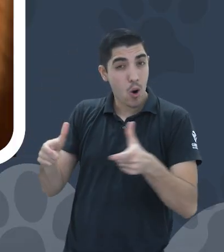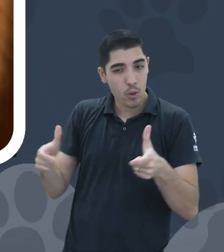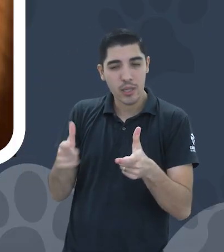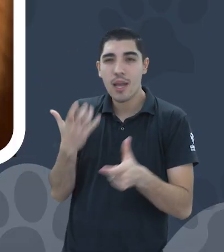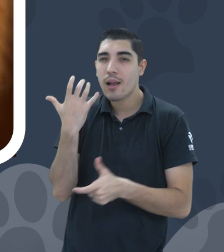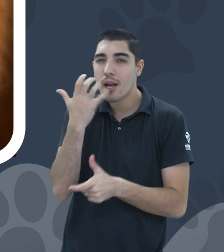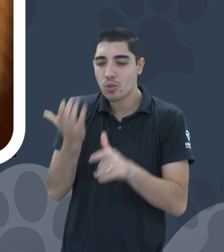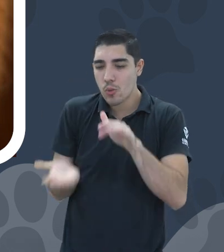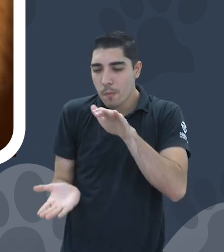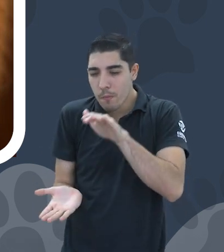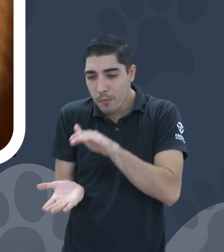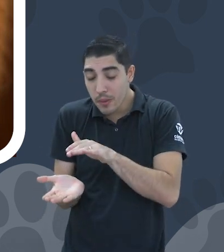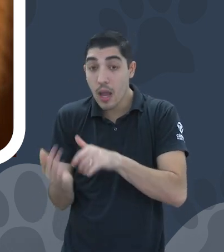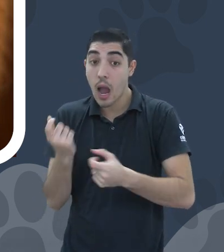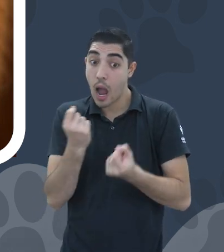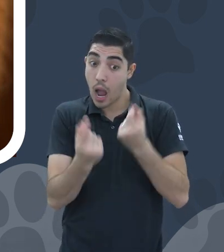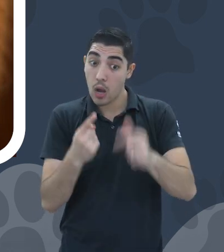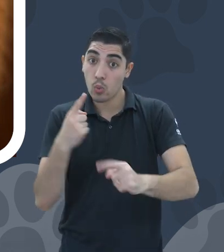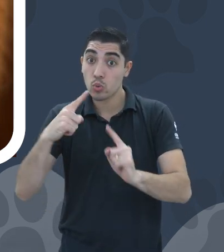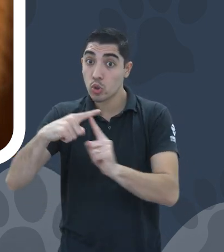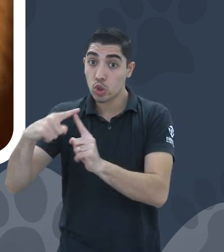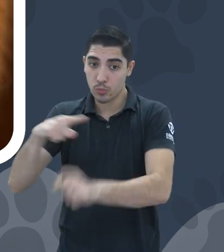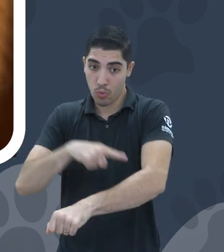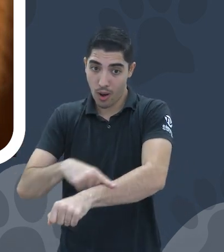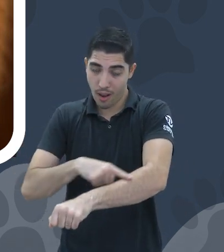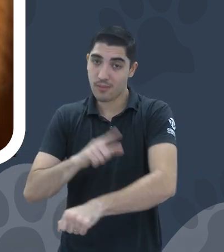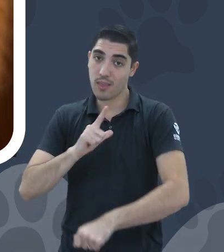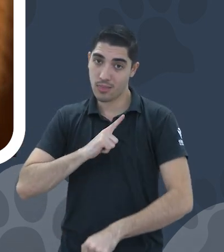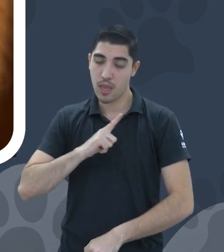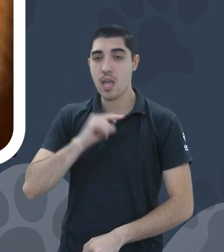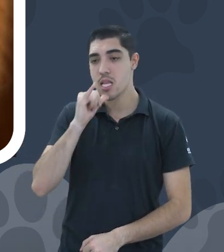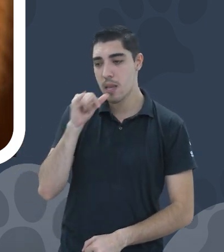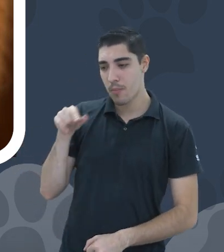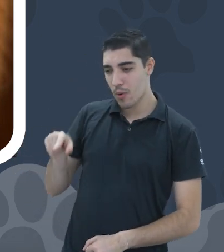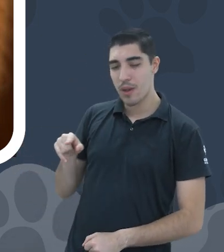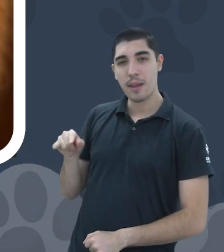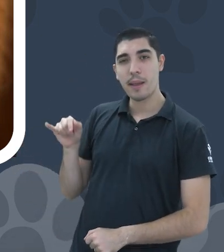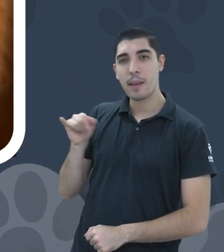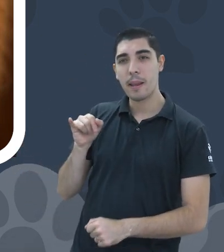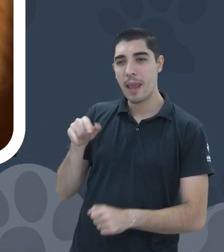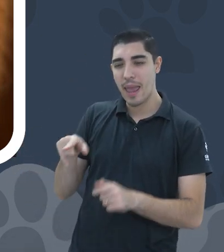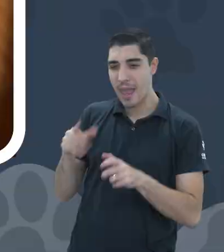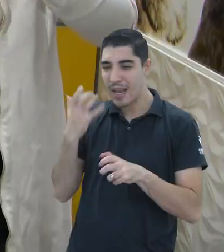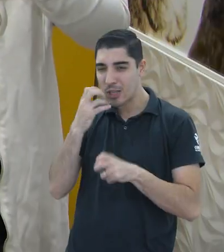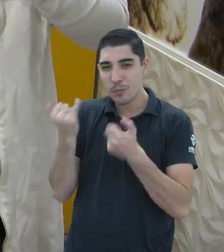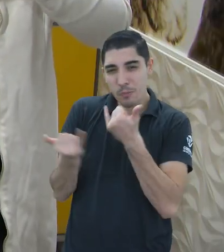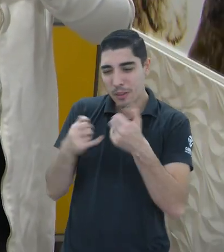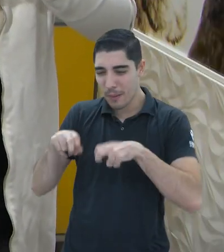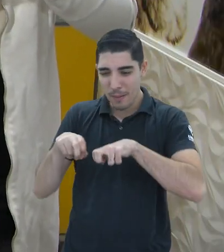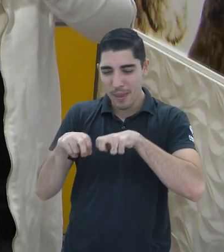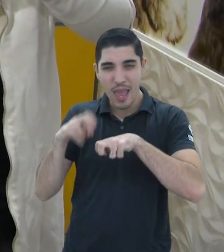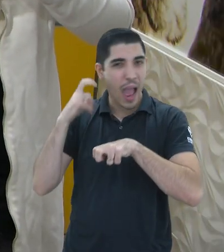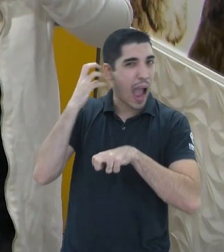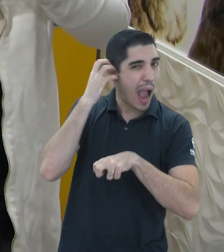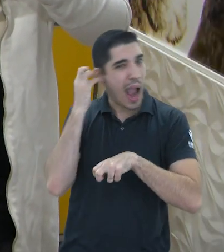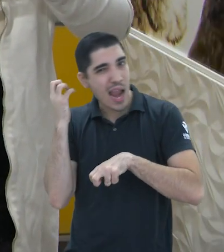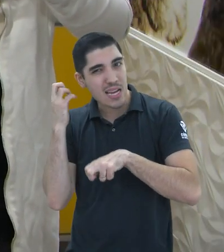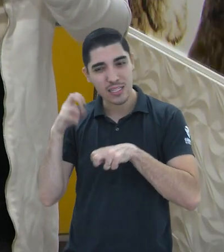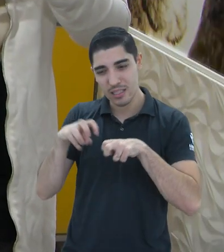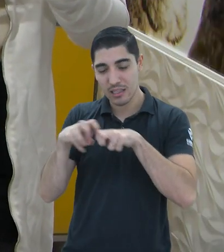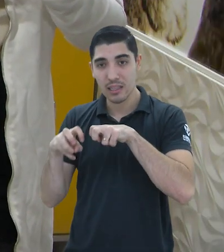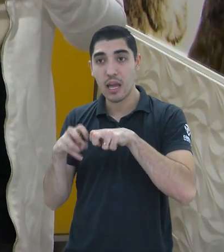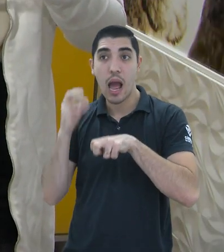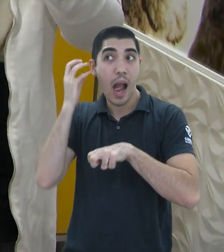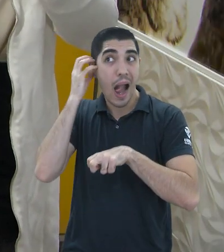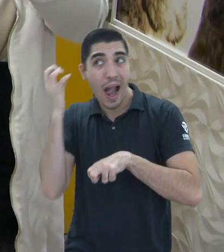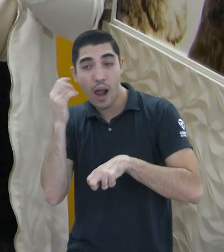nos filhotes e em determinadas raças, mas pode acontecer às vezes, tem um irmãozinho, brincadeira, puxa às vezes muito perto da orelha,